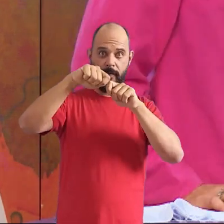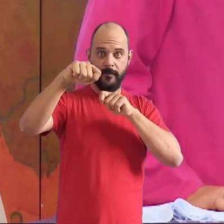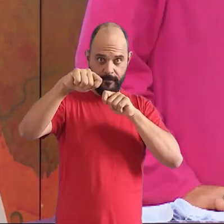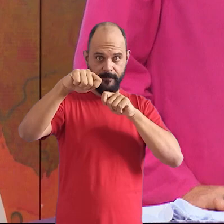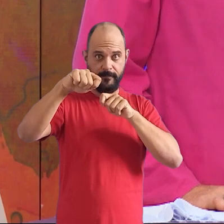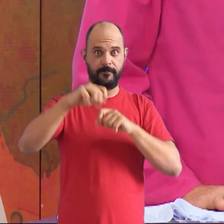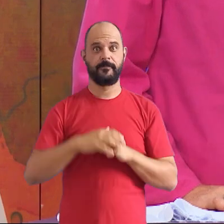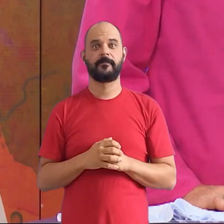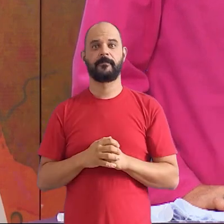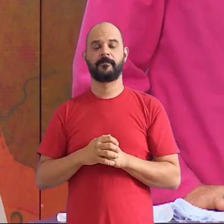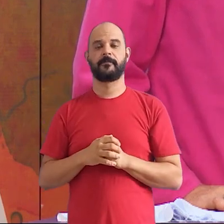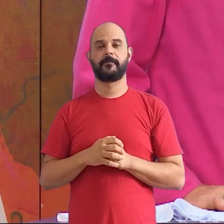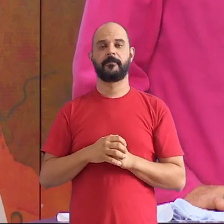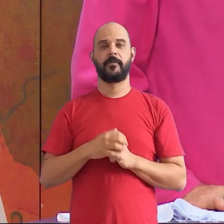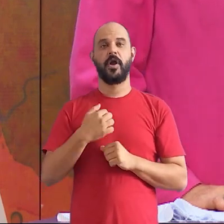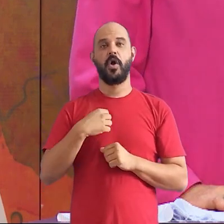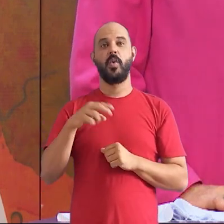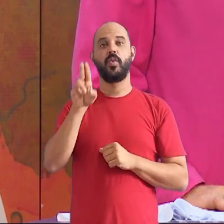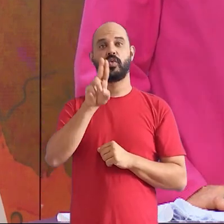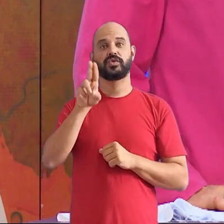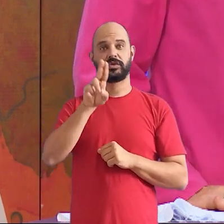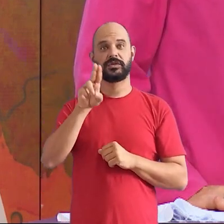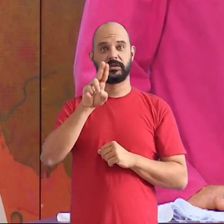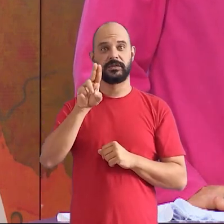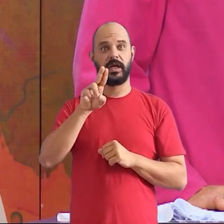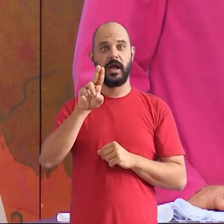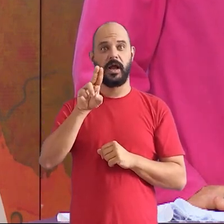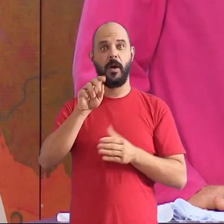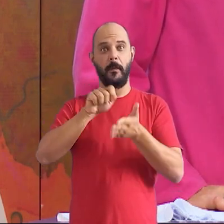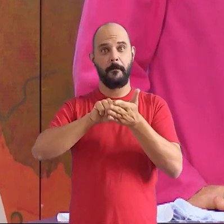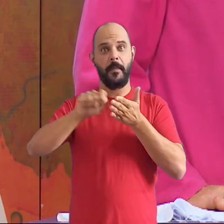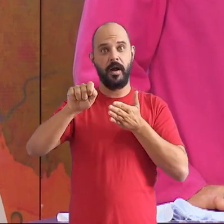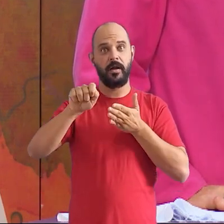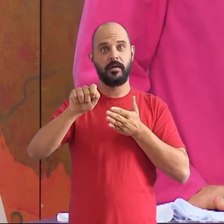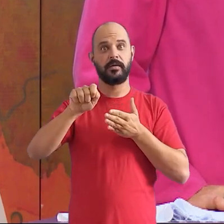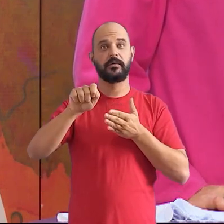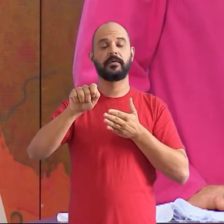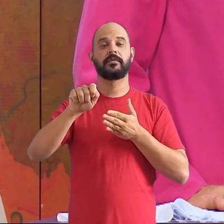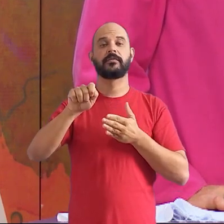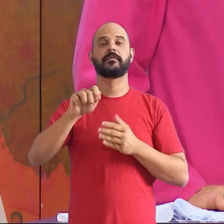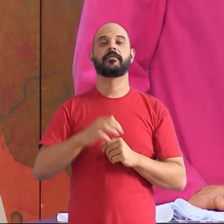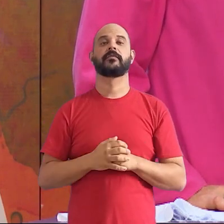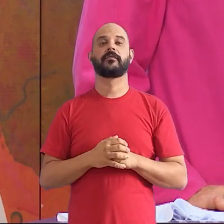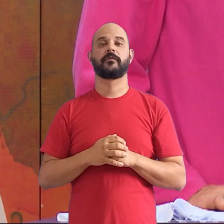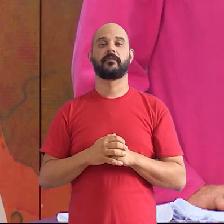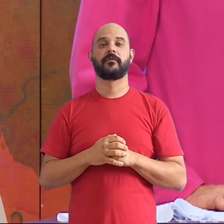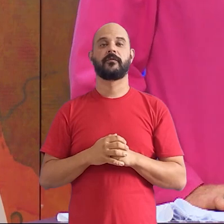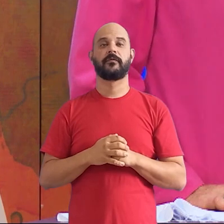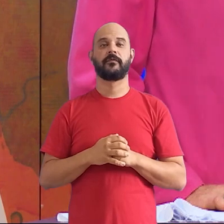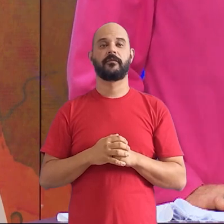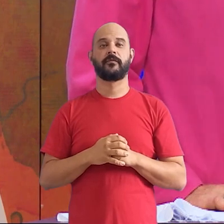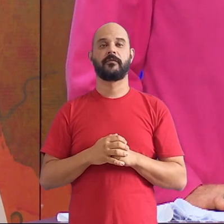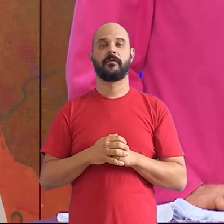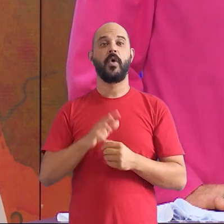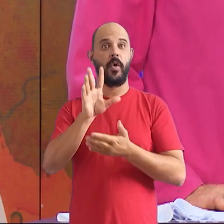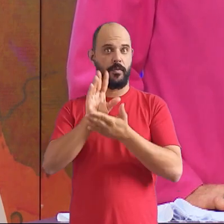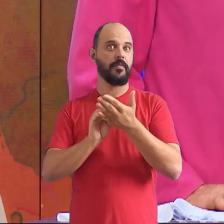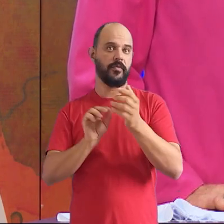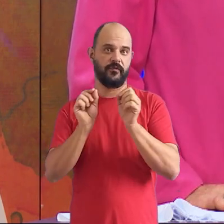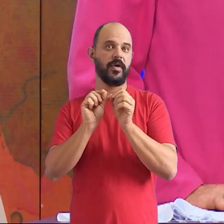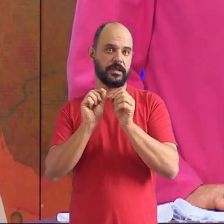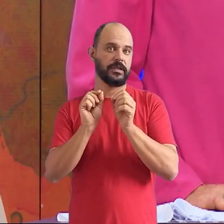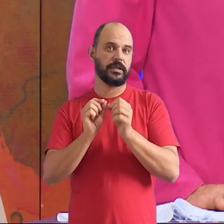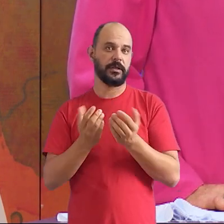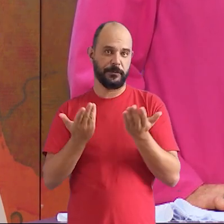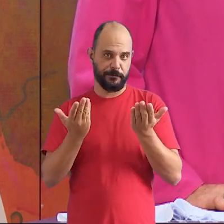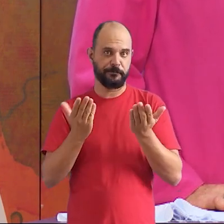Nesse caso, eu vou usar esse palitinho de fósforo, ok? E eu vou tirar uma pontinha dele. E então eu vou fazer um amarradinho aqui para